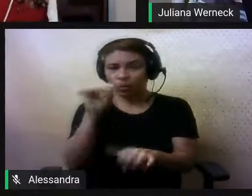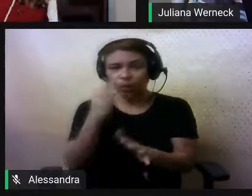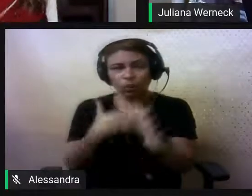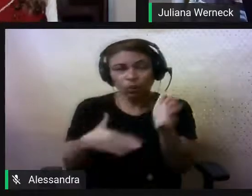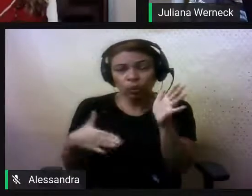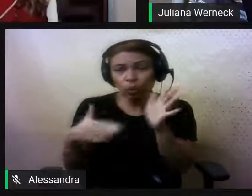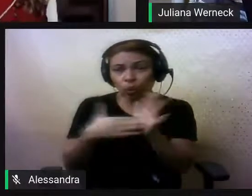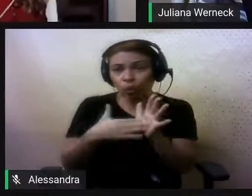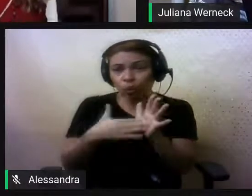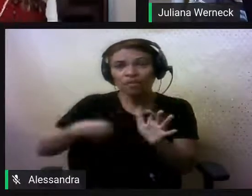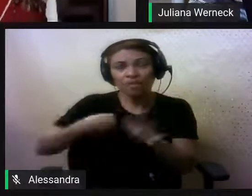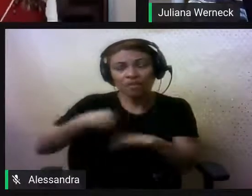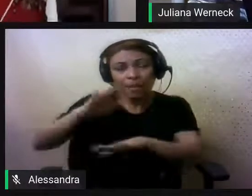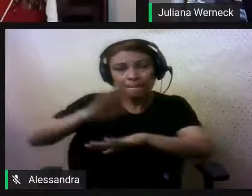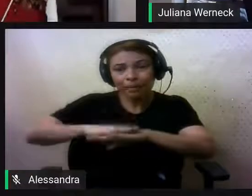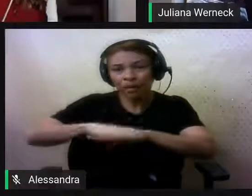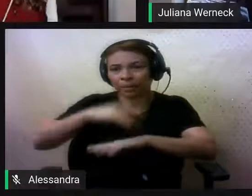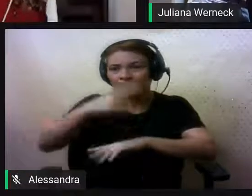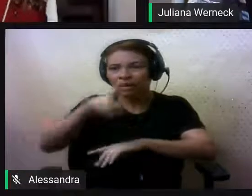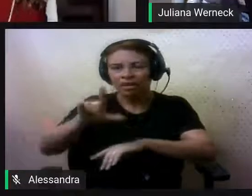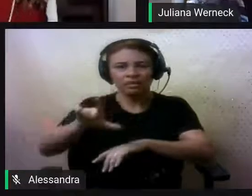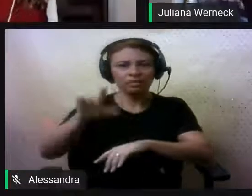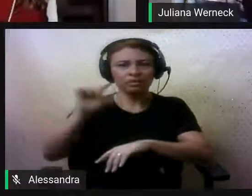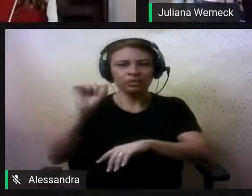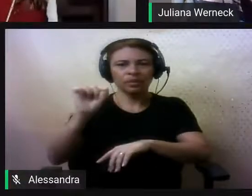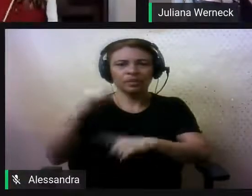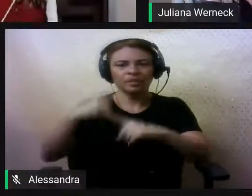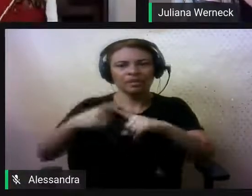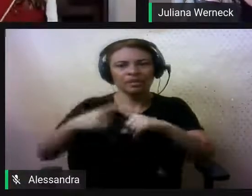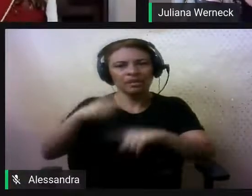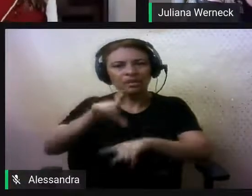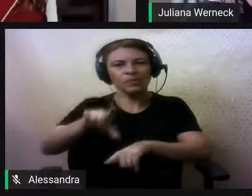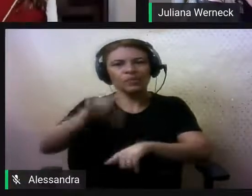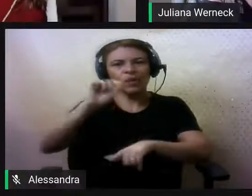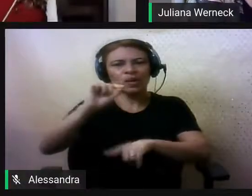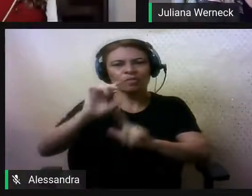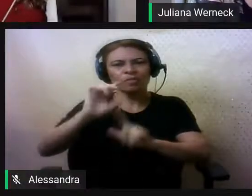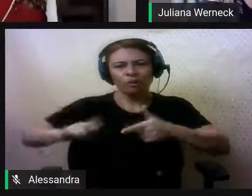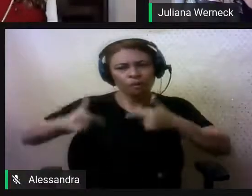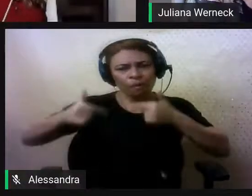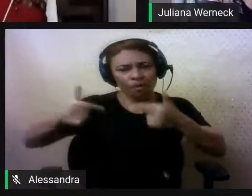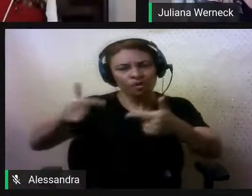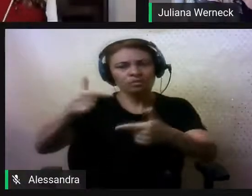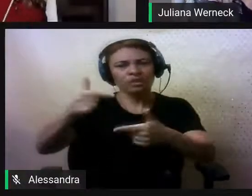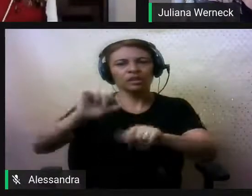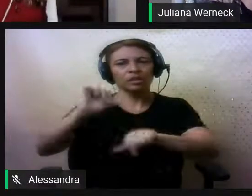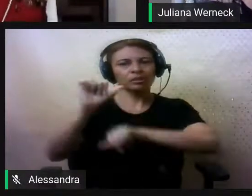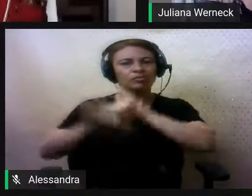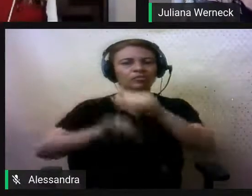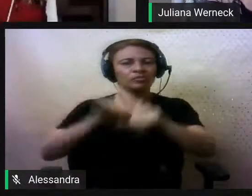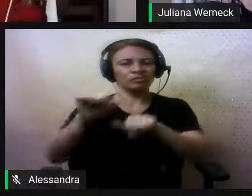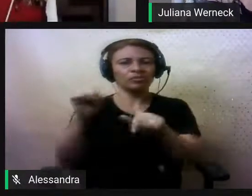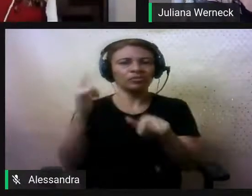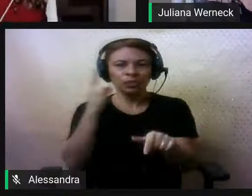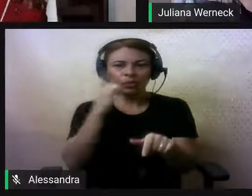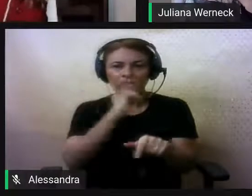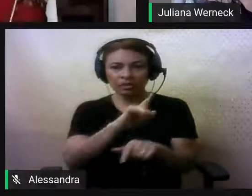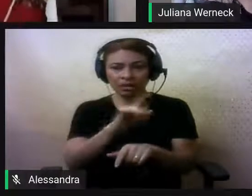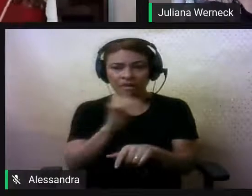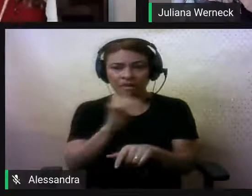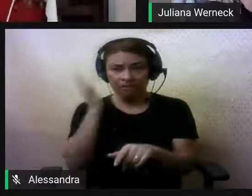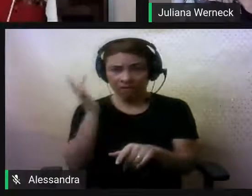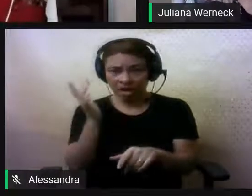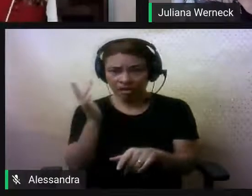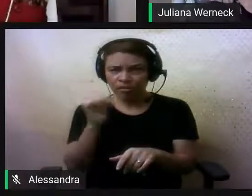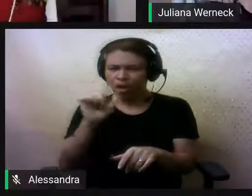vivo são fruto das minhas escolhas, porque eu escolhi e porque eu corri atrás para que isso acontecesse. Falar que foi fácil?